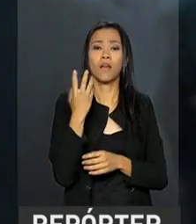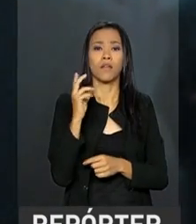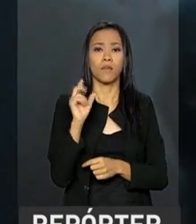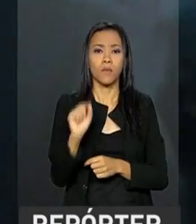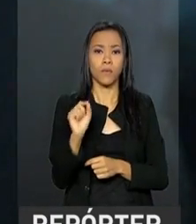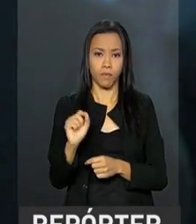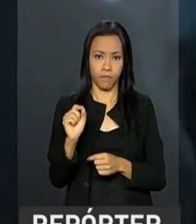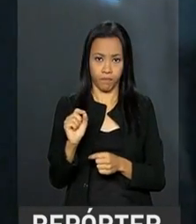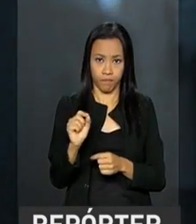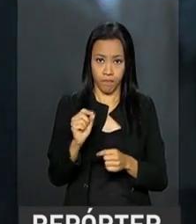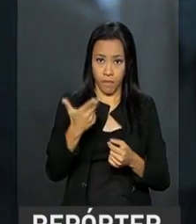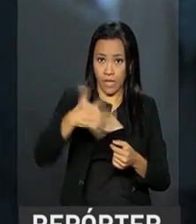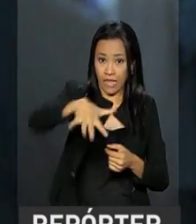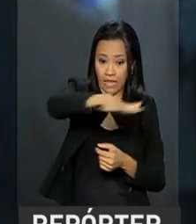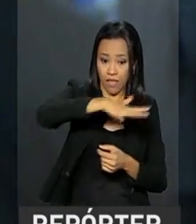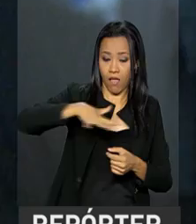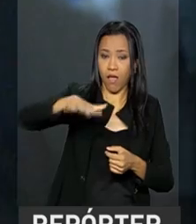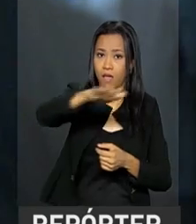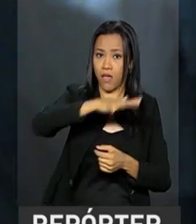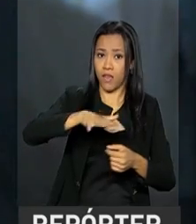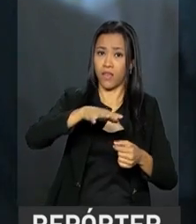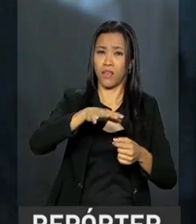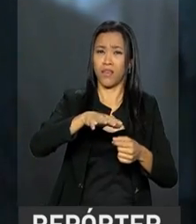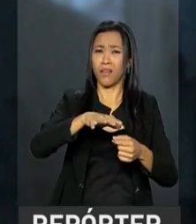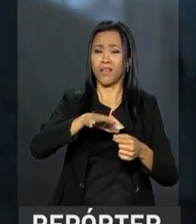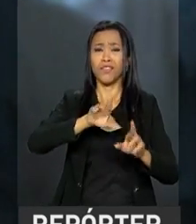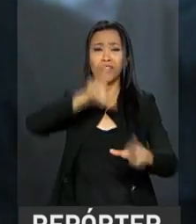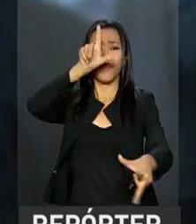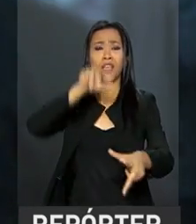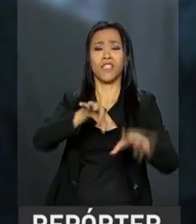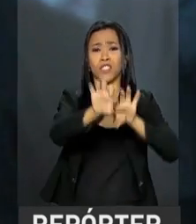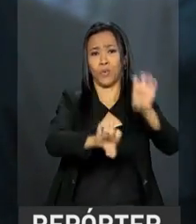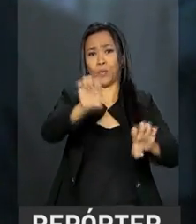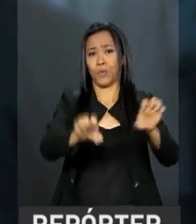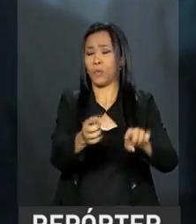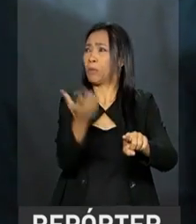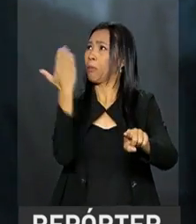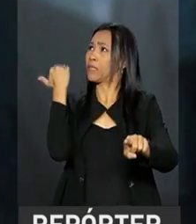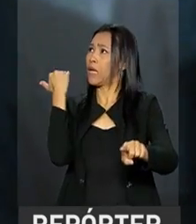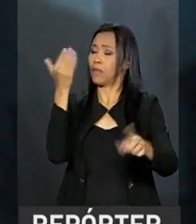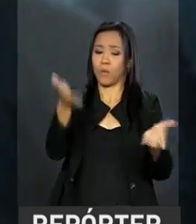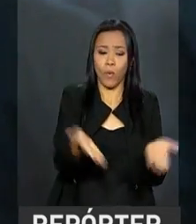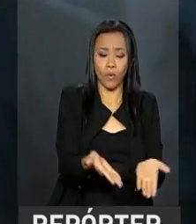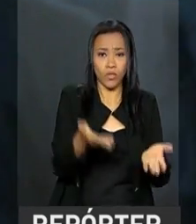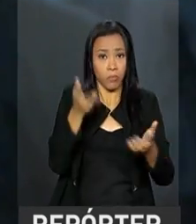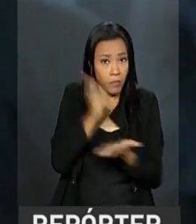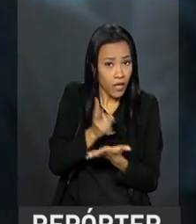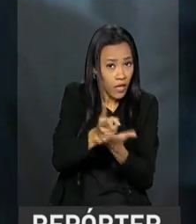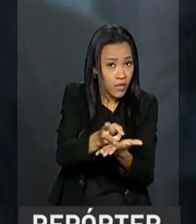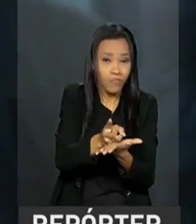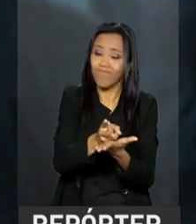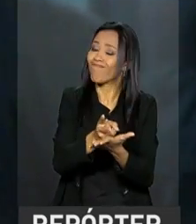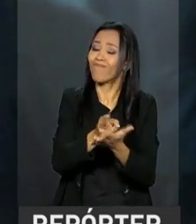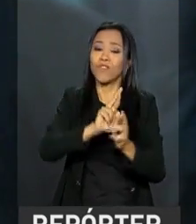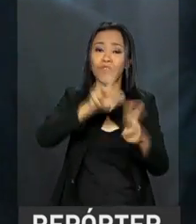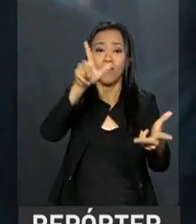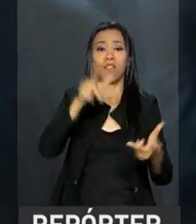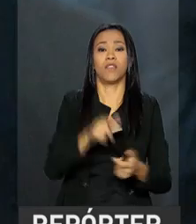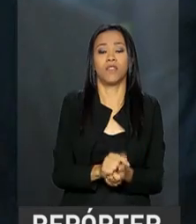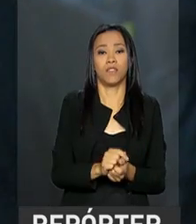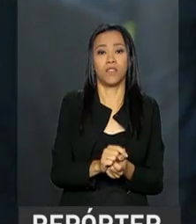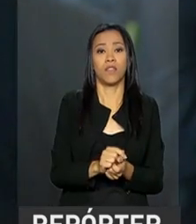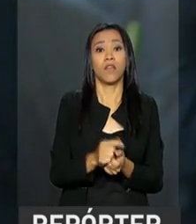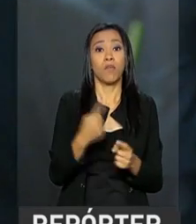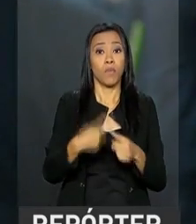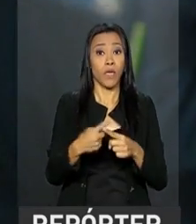uma estrutura do setor elétrico totalmente diferente da que tem hoje. Então, no passado, ele era algo